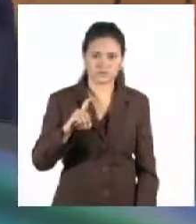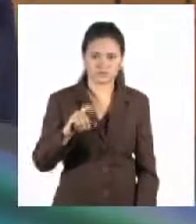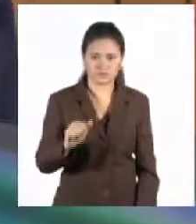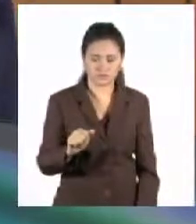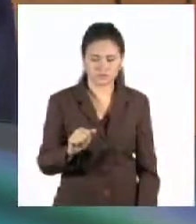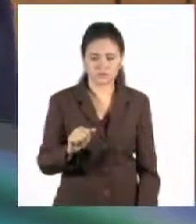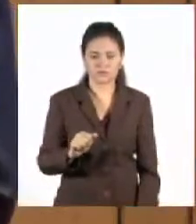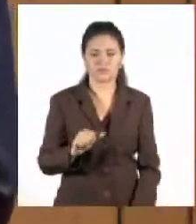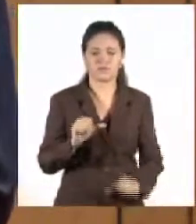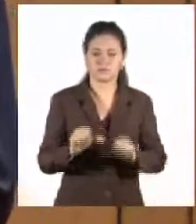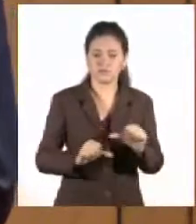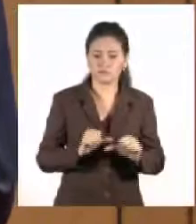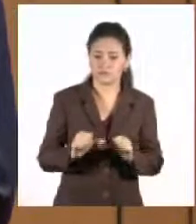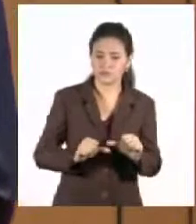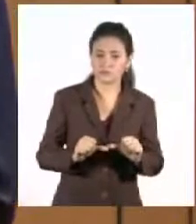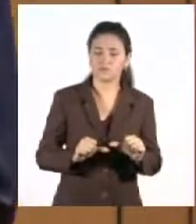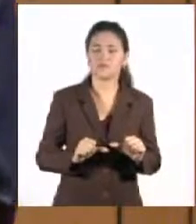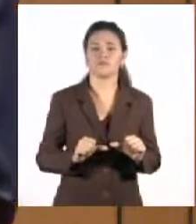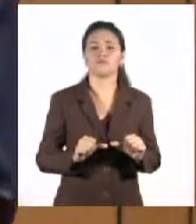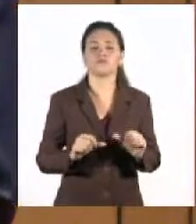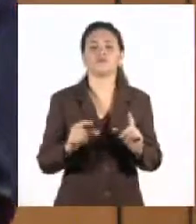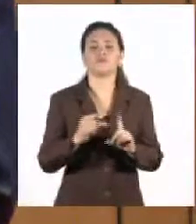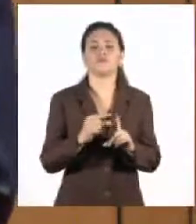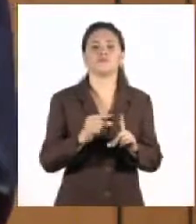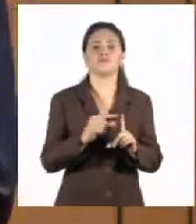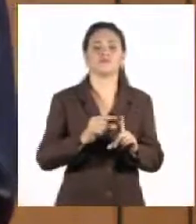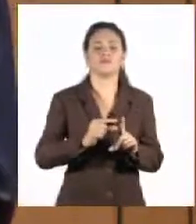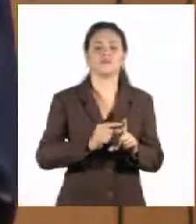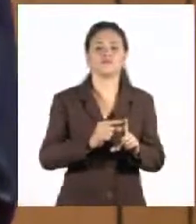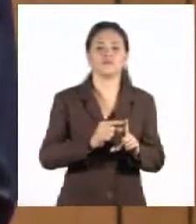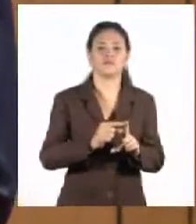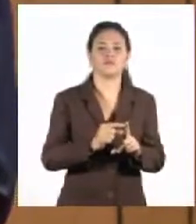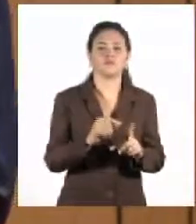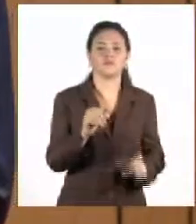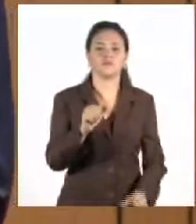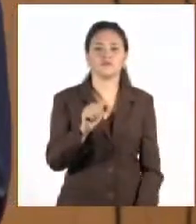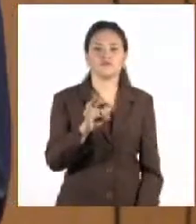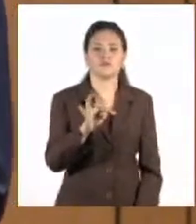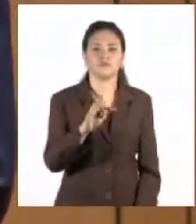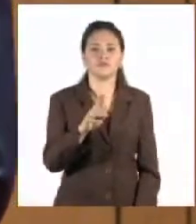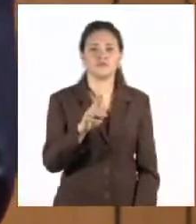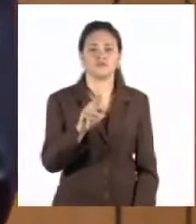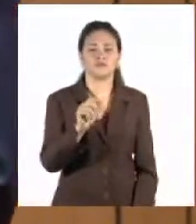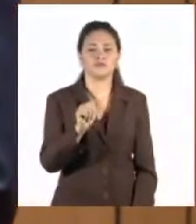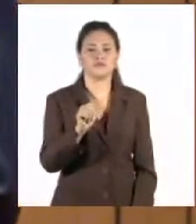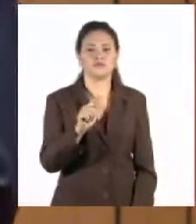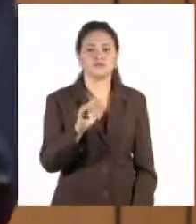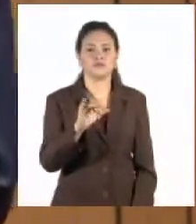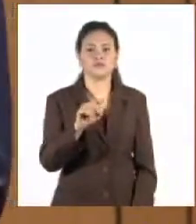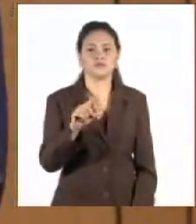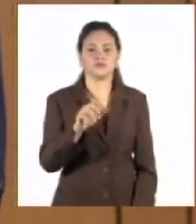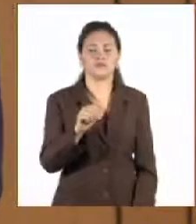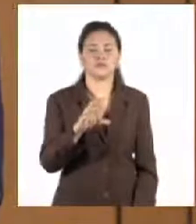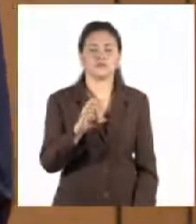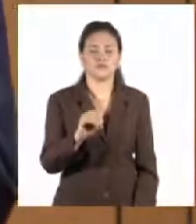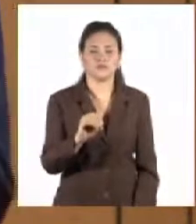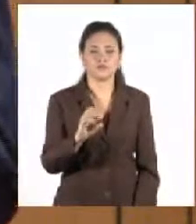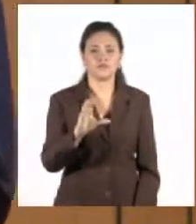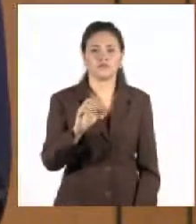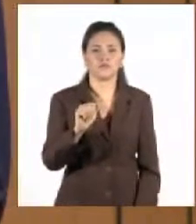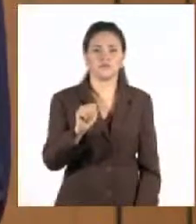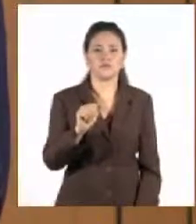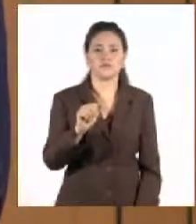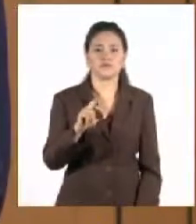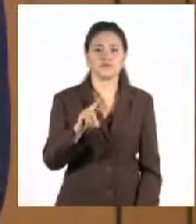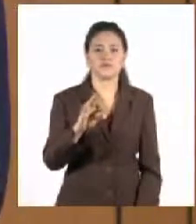palavra atualizações cartográficas. Essa foi uma proposição, até porque no texto nós compreendemos